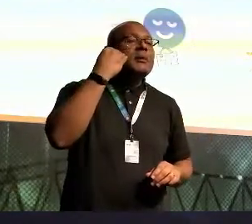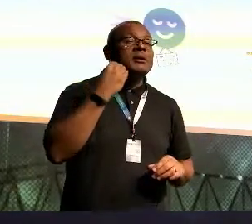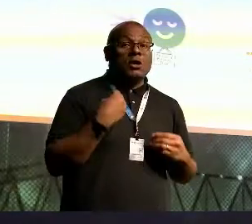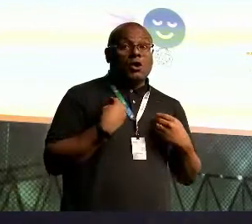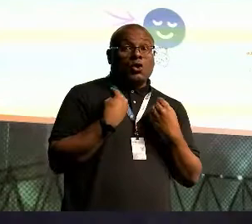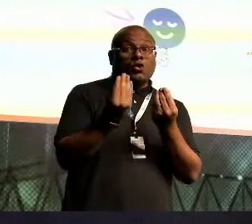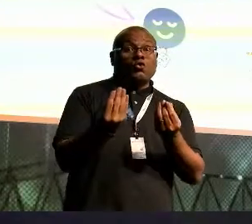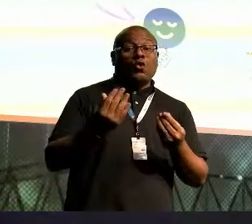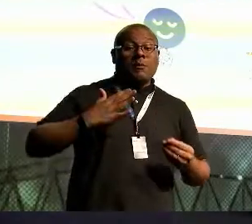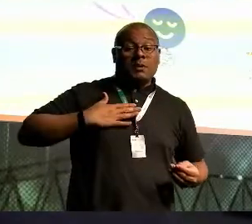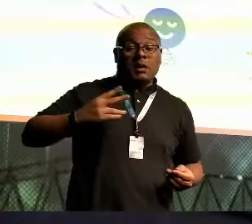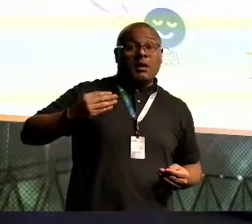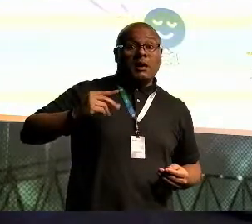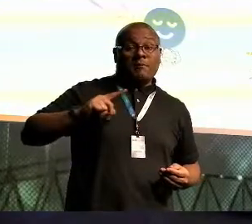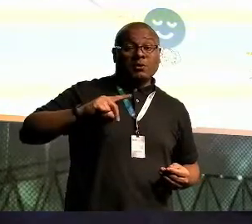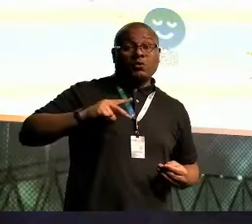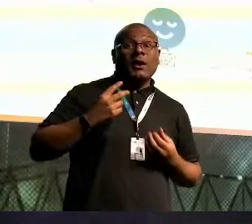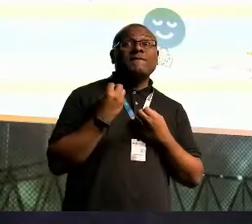seus dados?